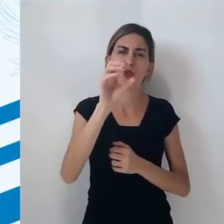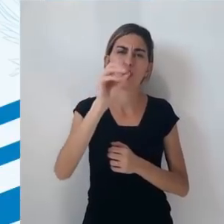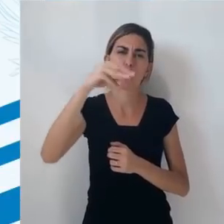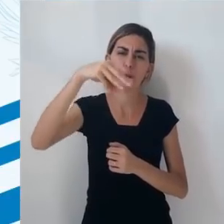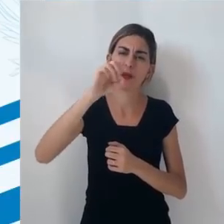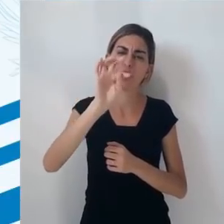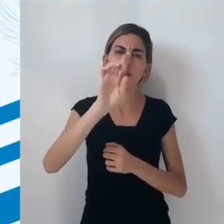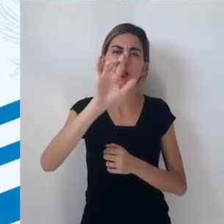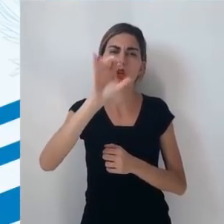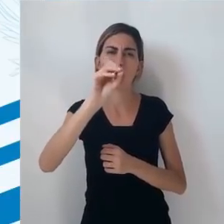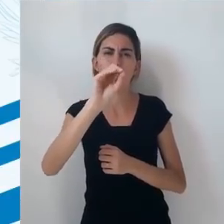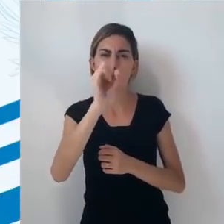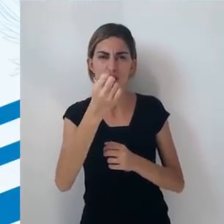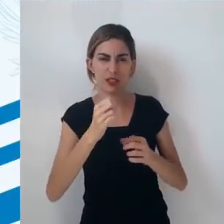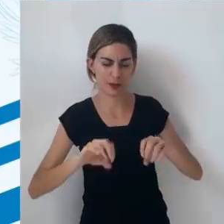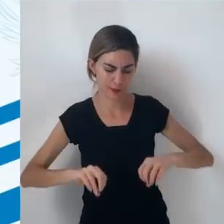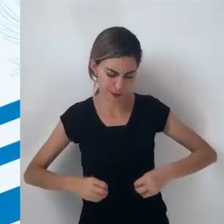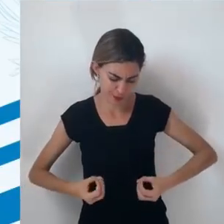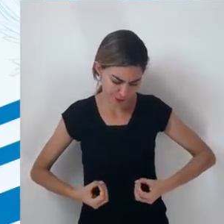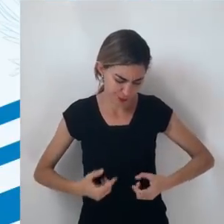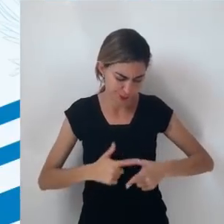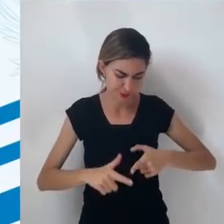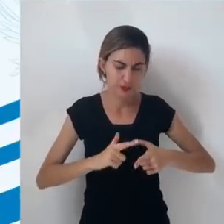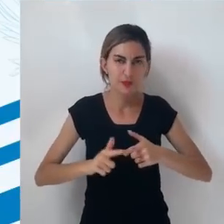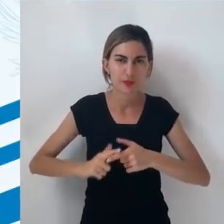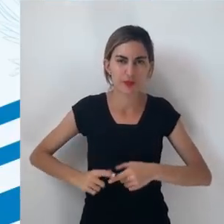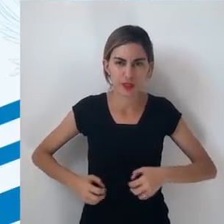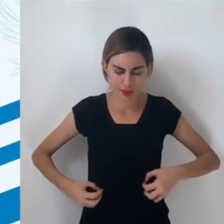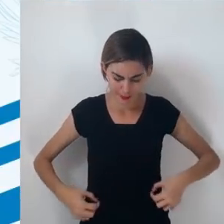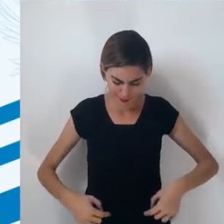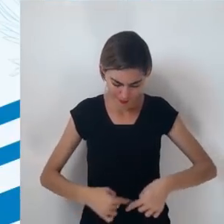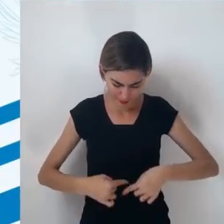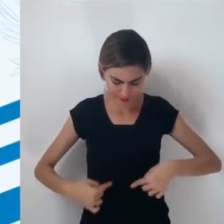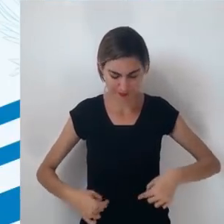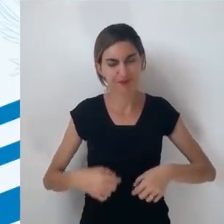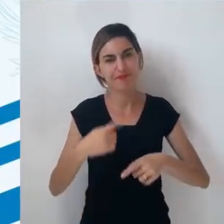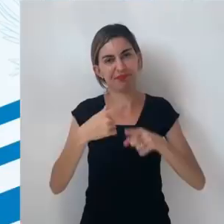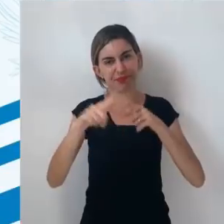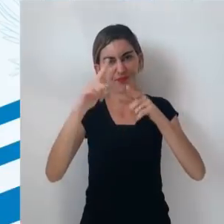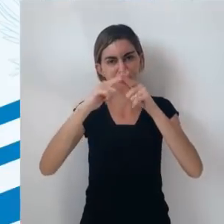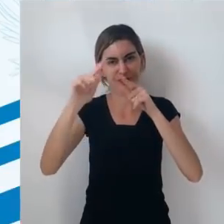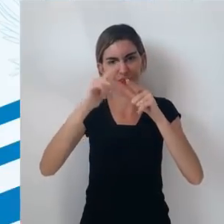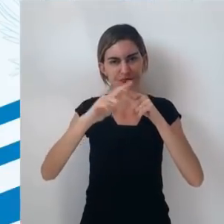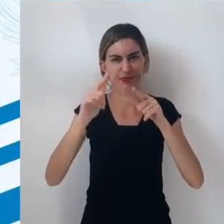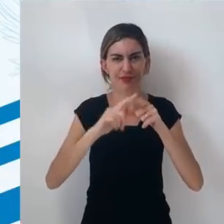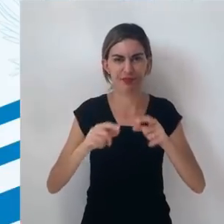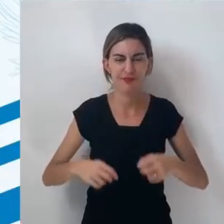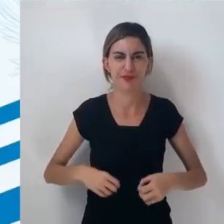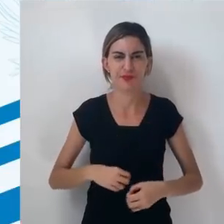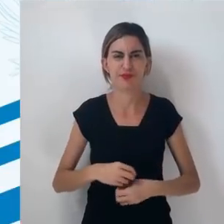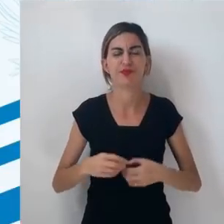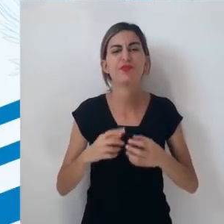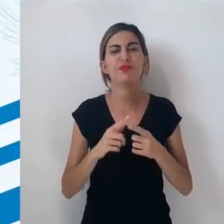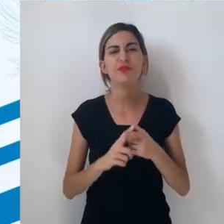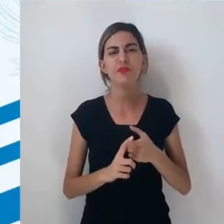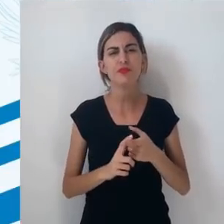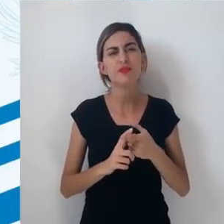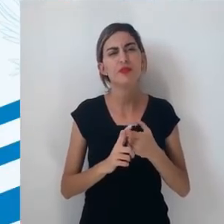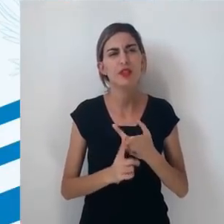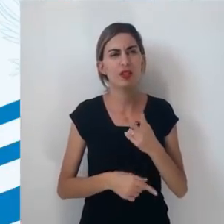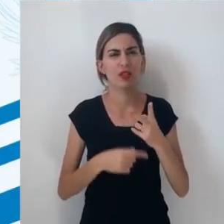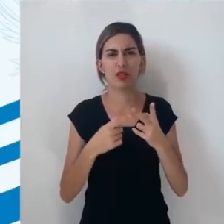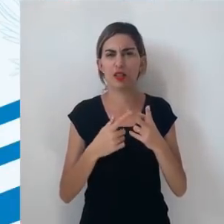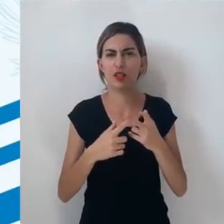endometriose, patologia nas tubas uterinas, infecções pélvicas, anovulação,